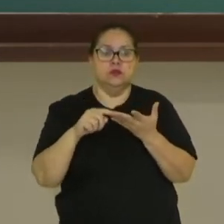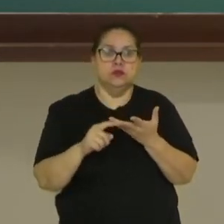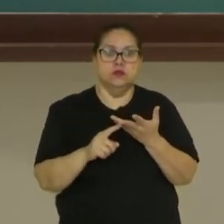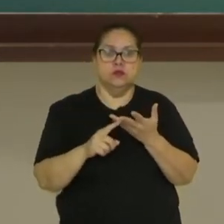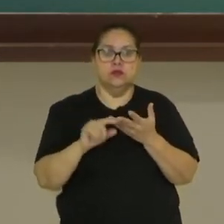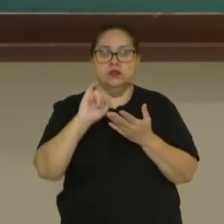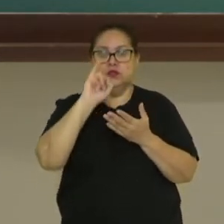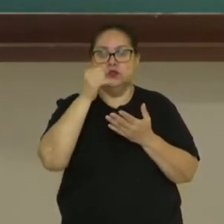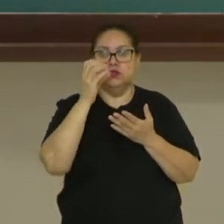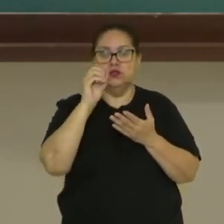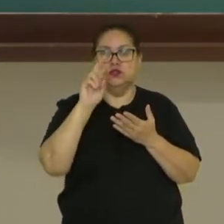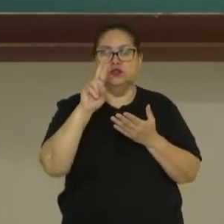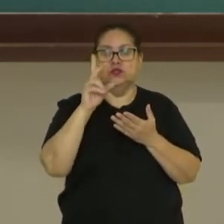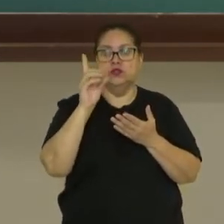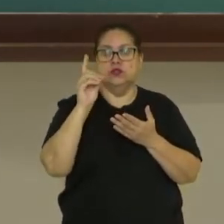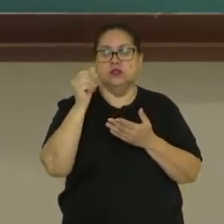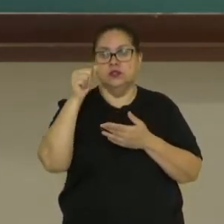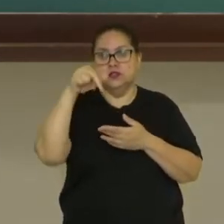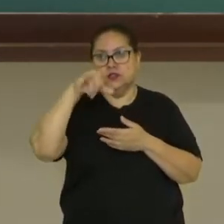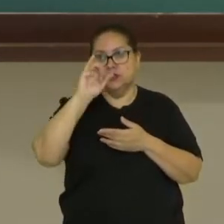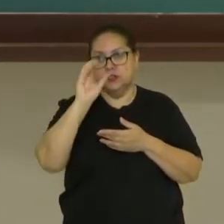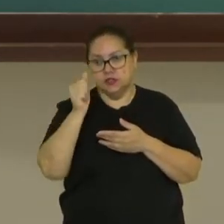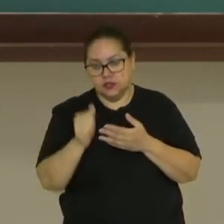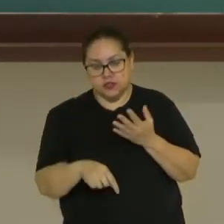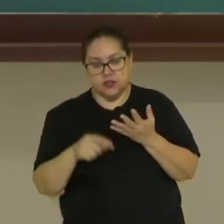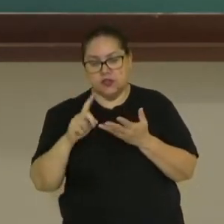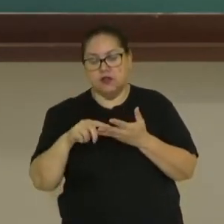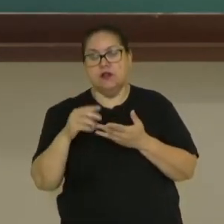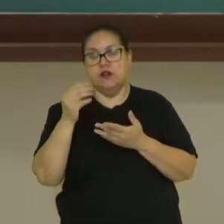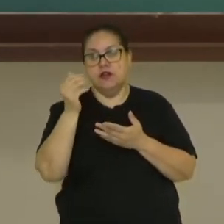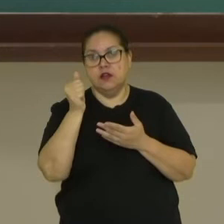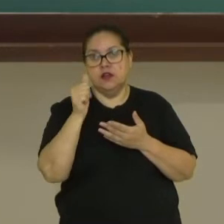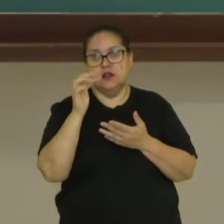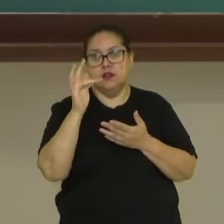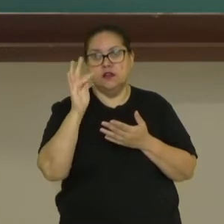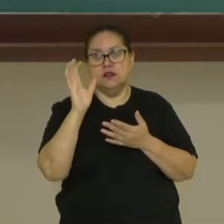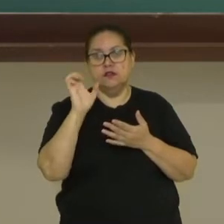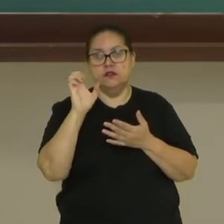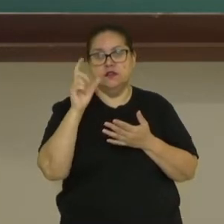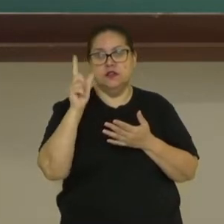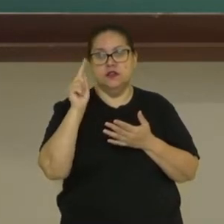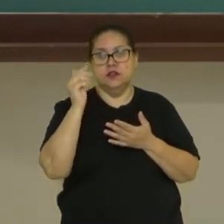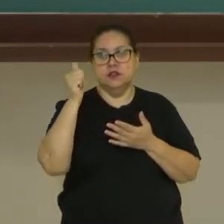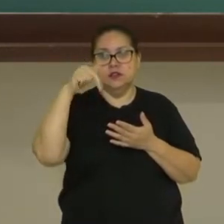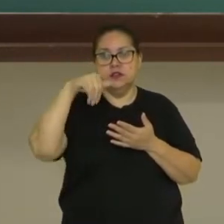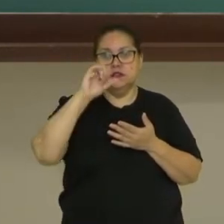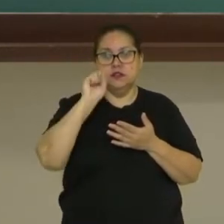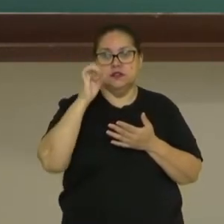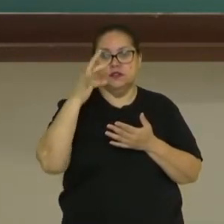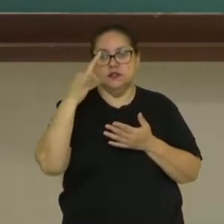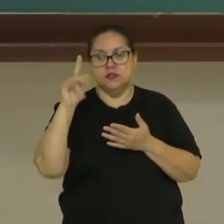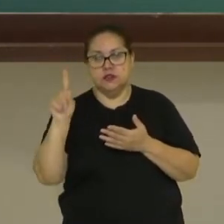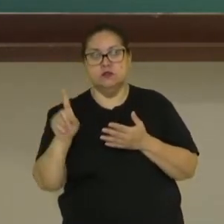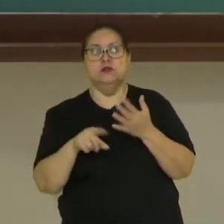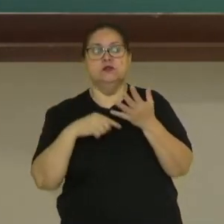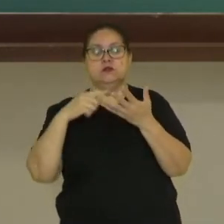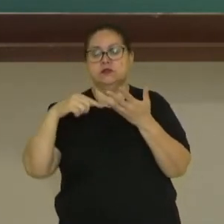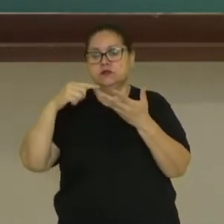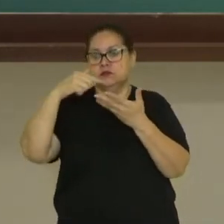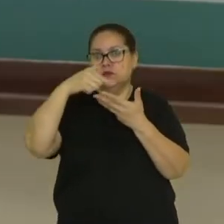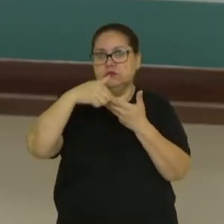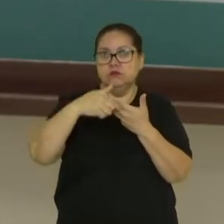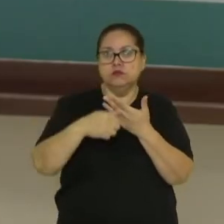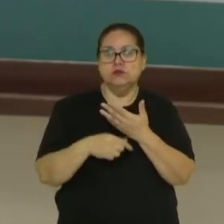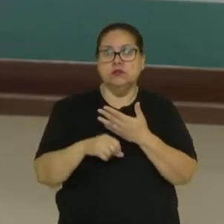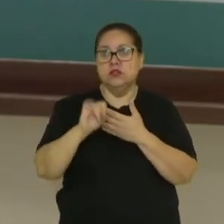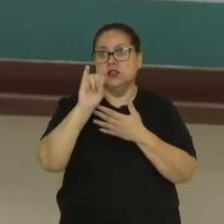a Jordânia, temos ali, por exemplo, o Afeganistão, temos também o Cazaquistão, temos aí